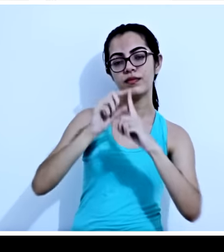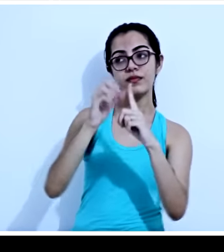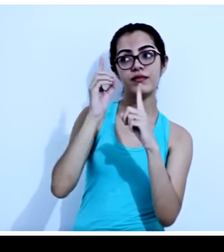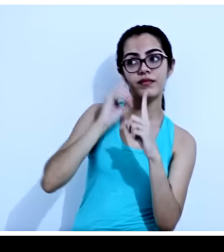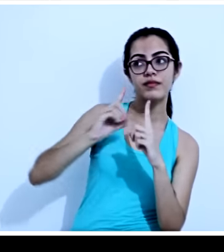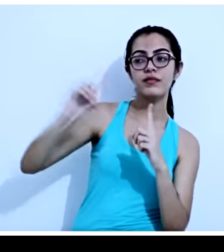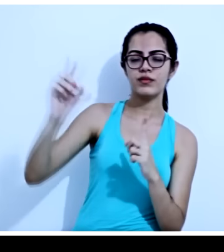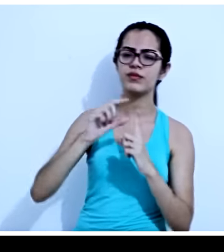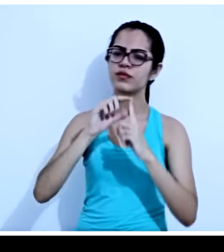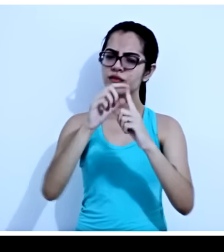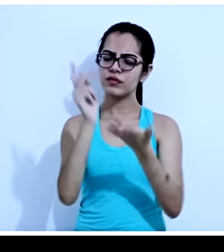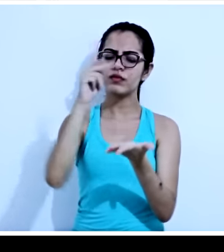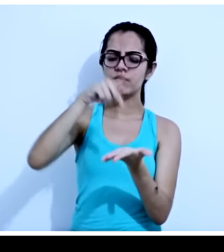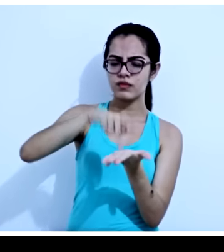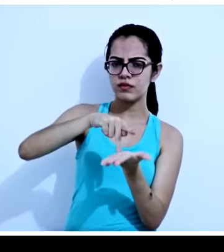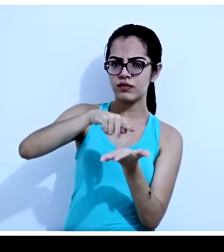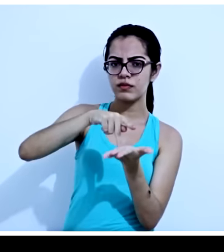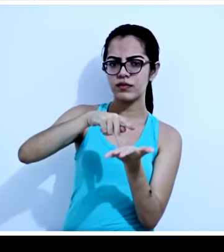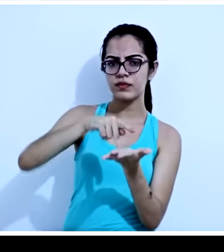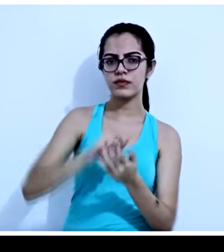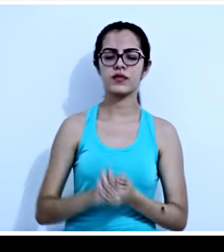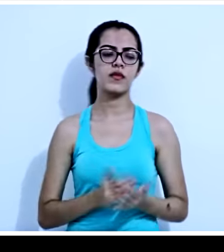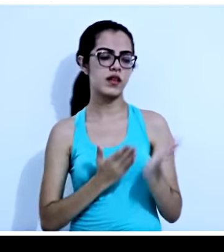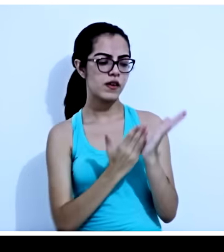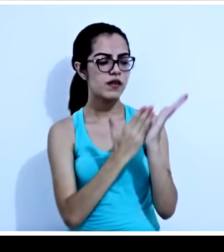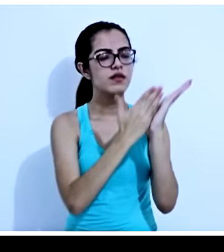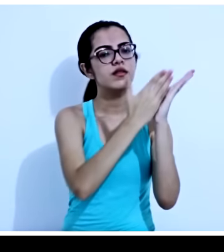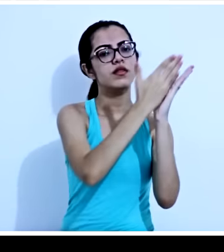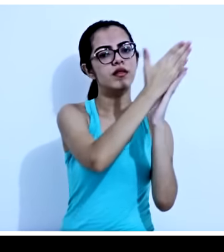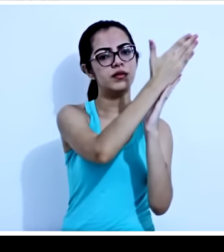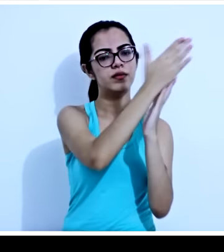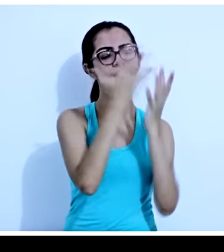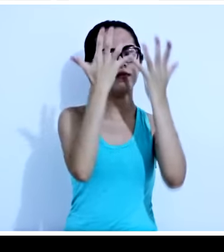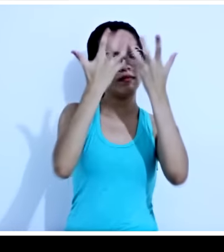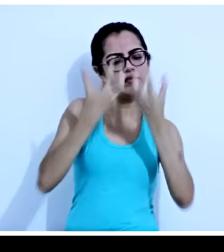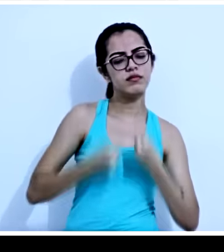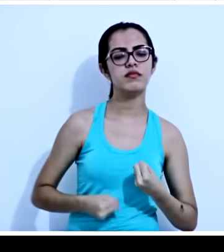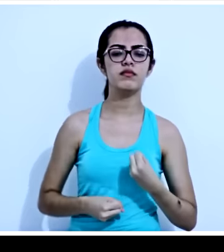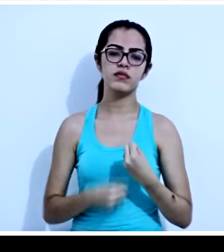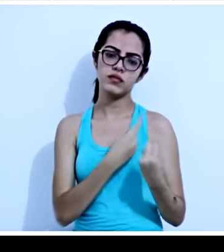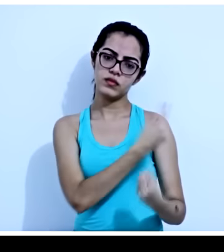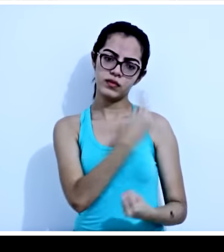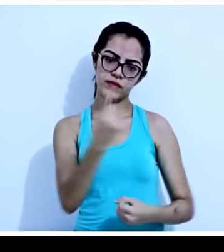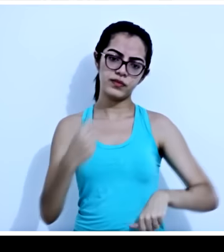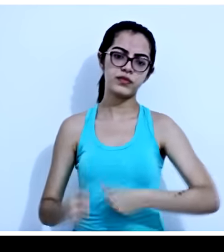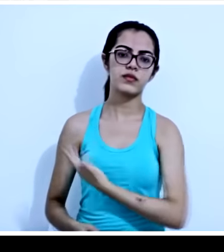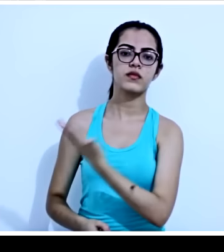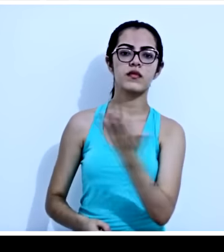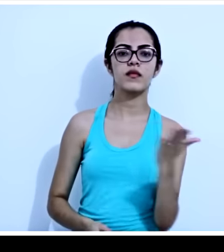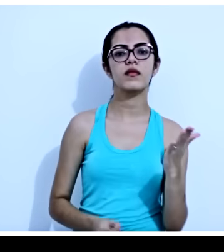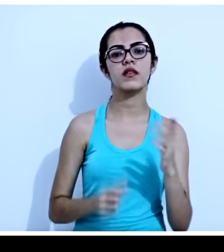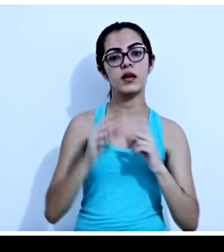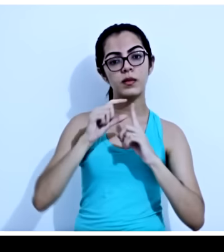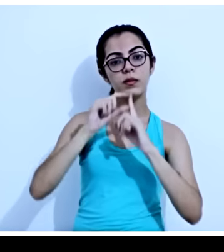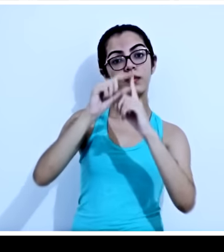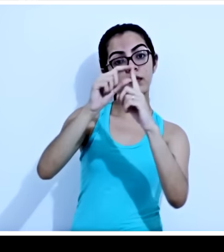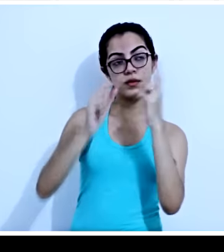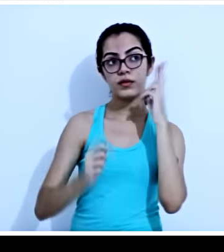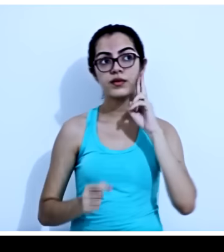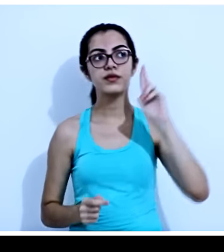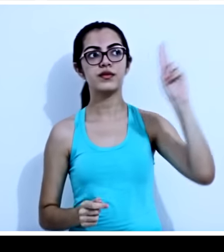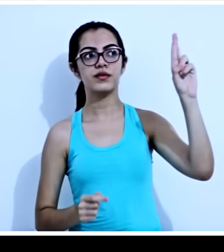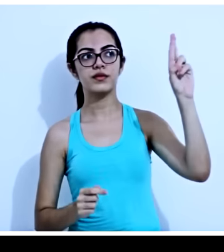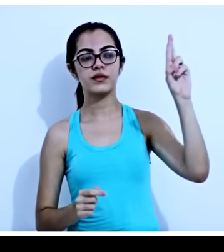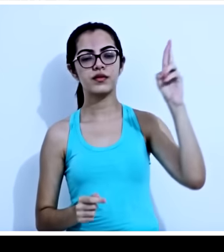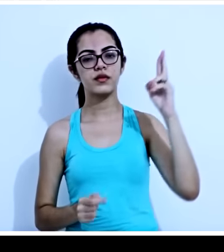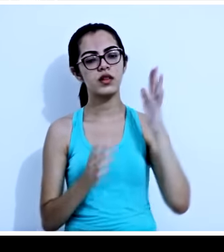palavra verdadeira, a palavra que é fiel e digna de toda aceitação, a palavra do Senhor. O que Jesus explica